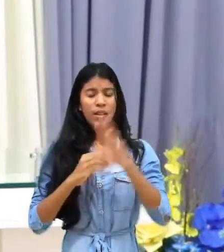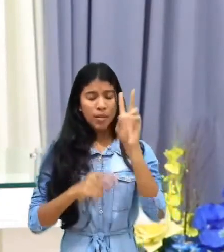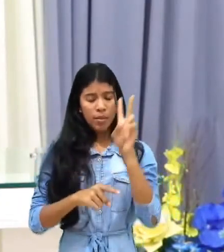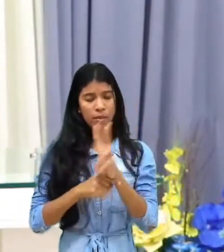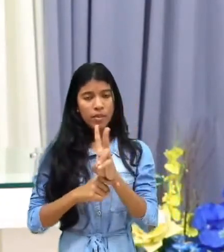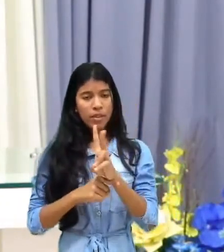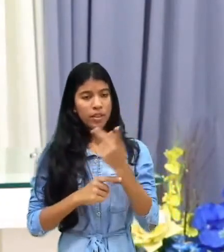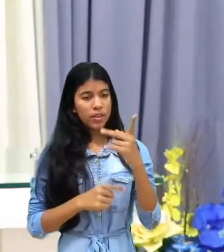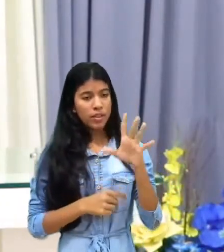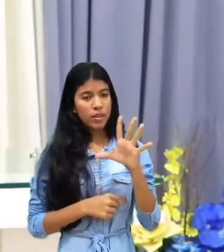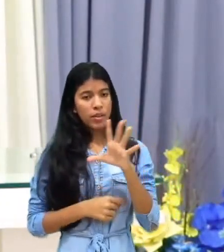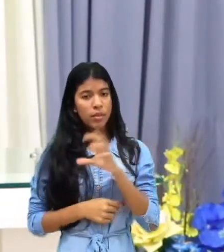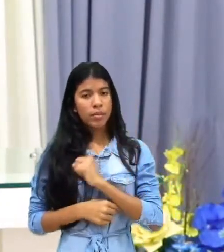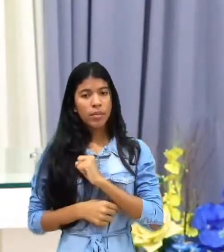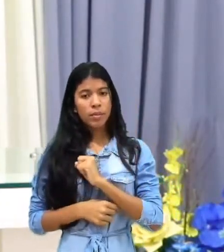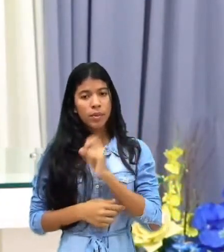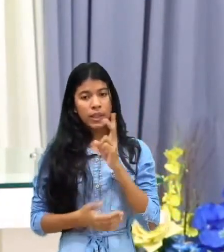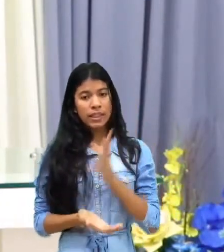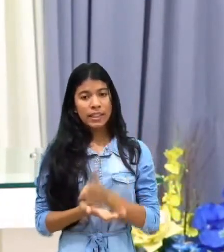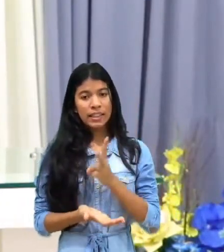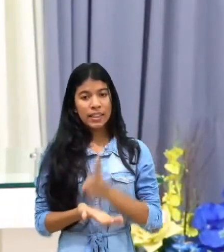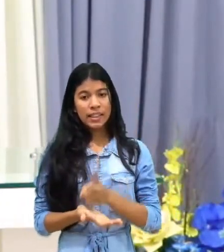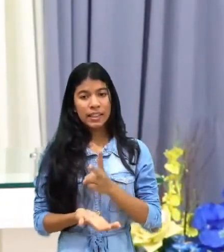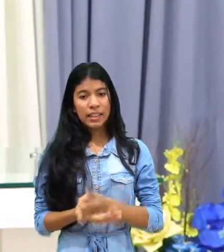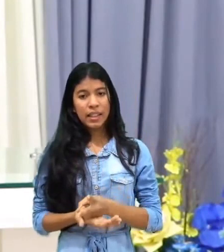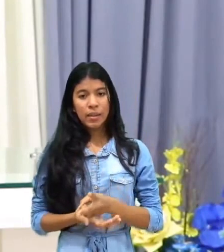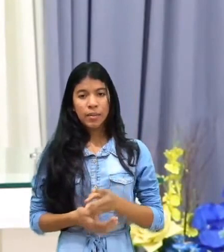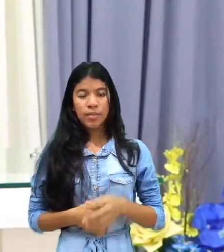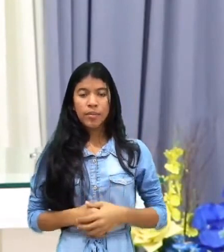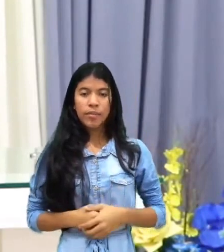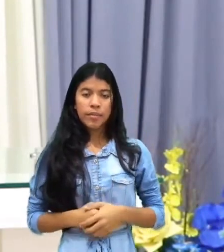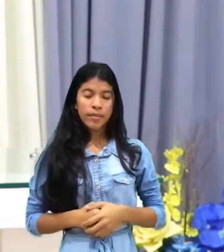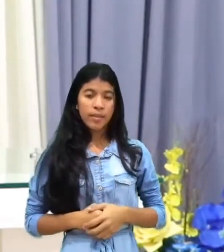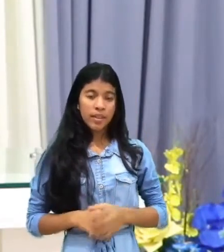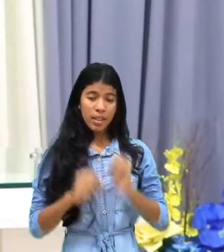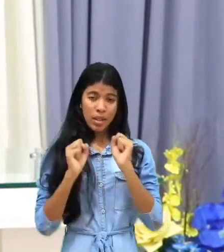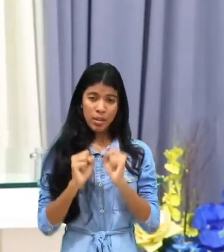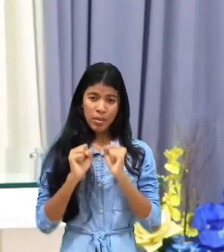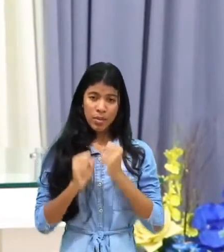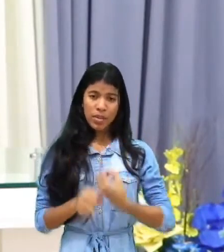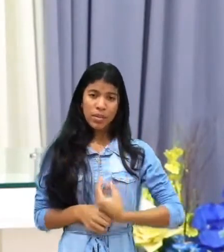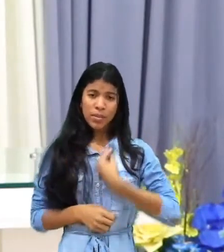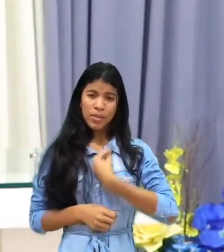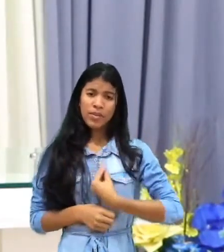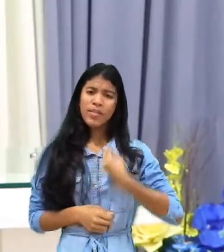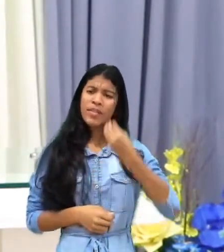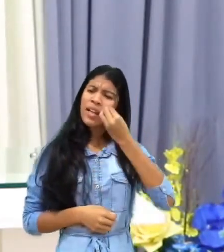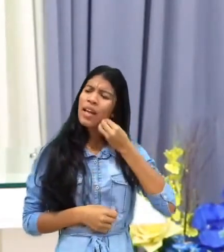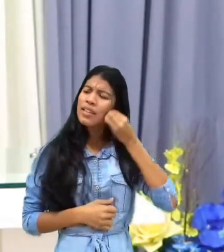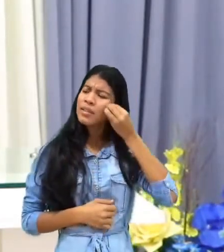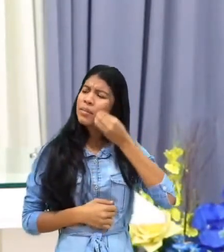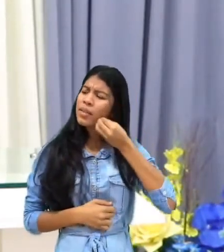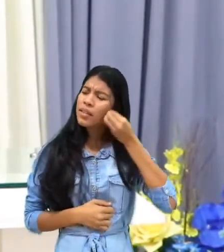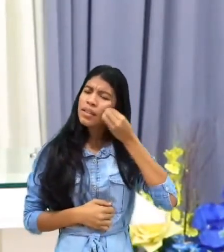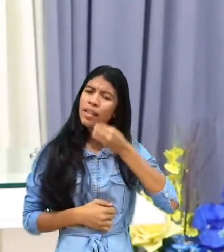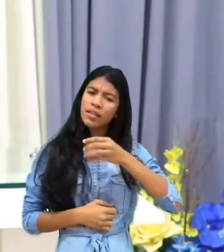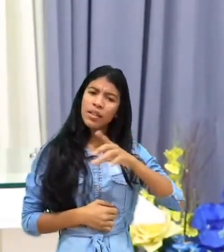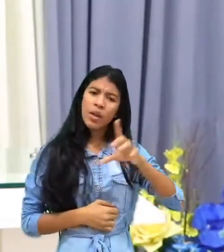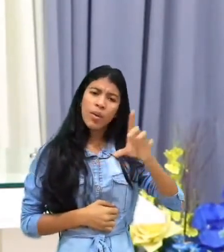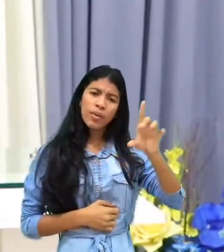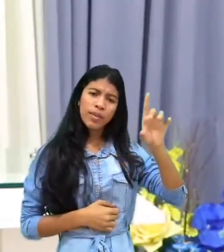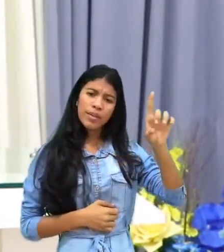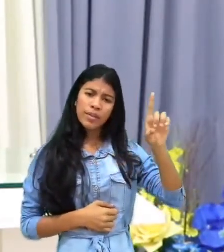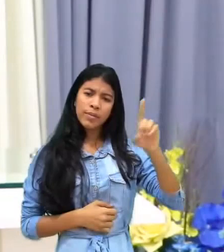amor para sempre. E que possamos estar vivendo esta experiência com Deus.